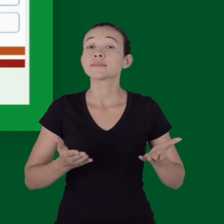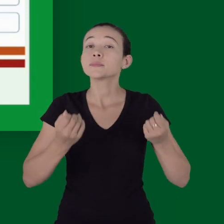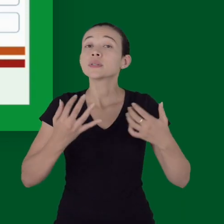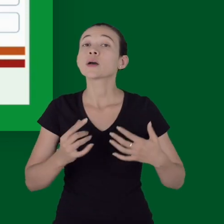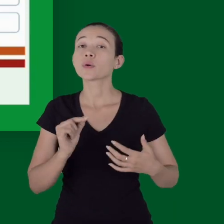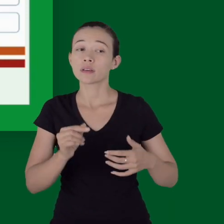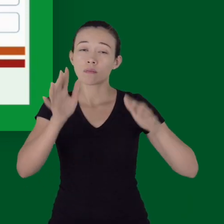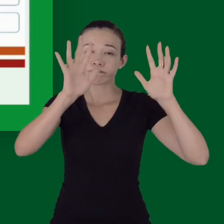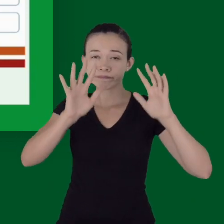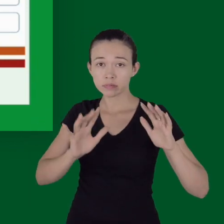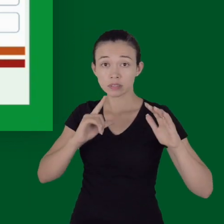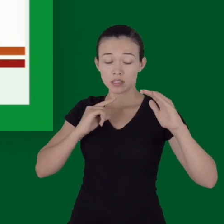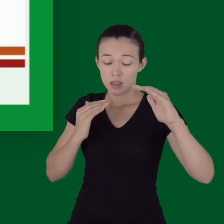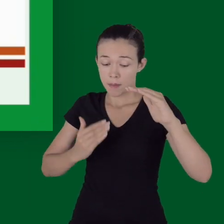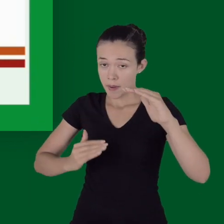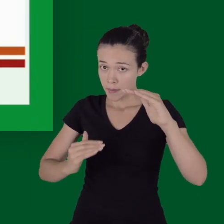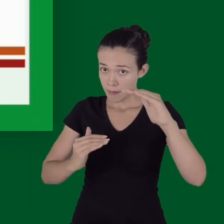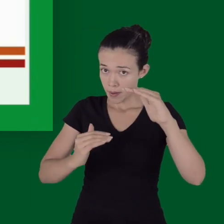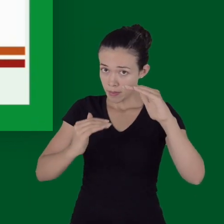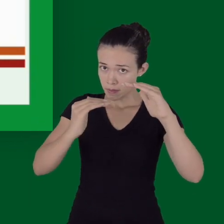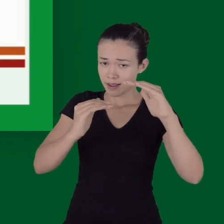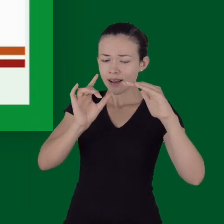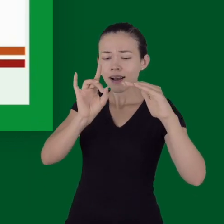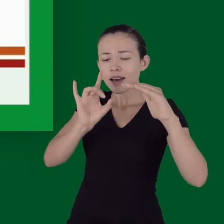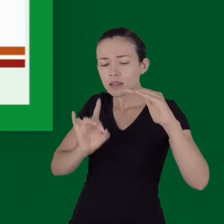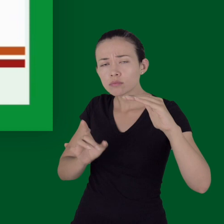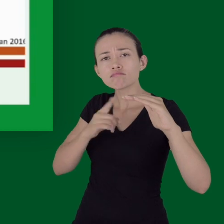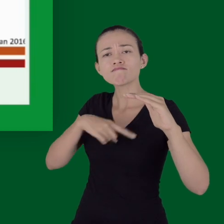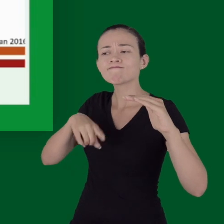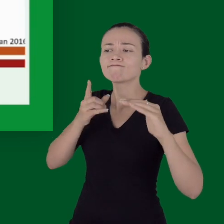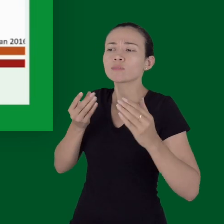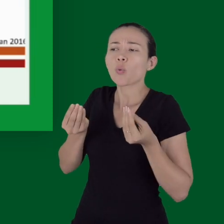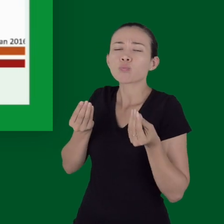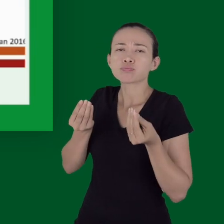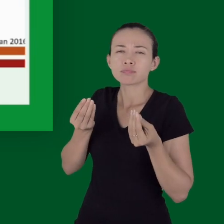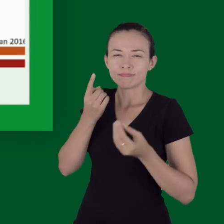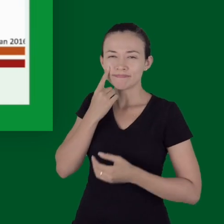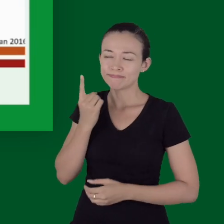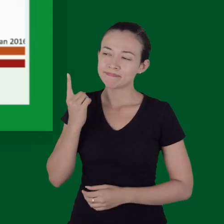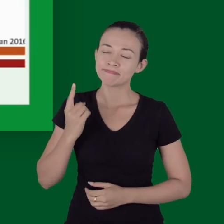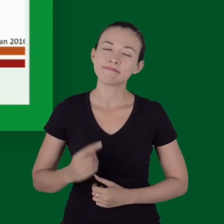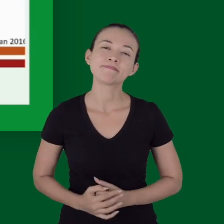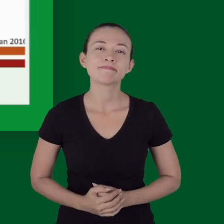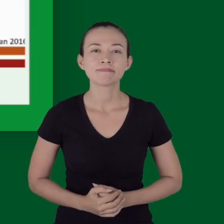agora dos graus de afogamento e das condutas em cada um desses graus,